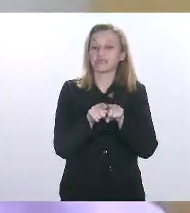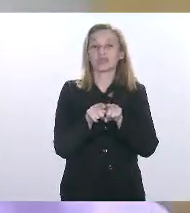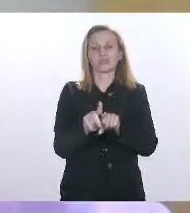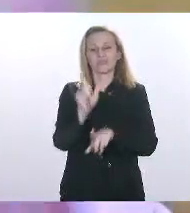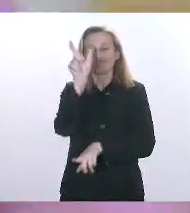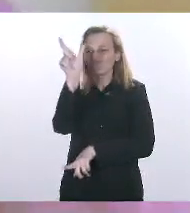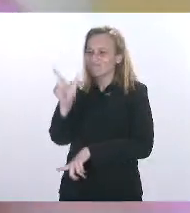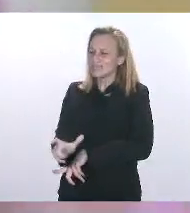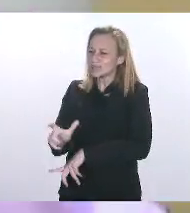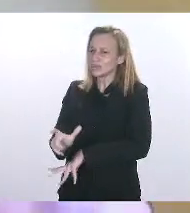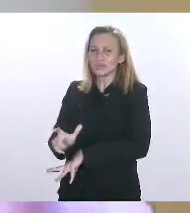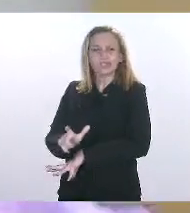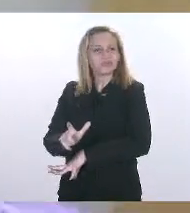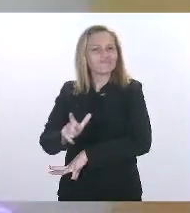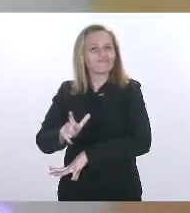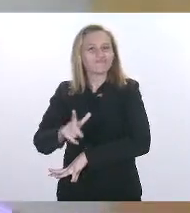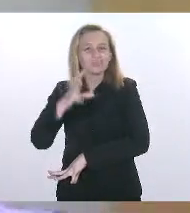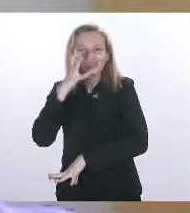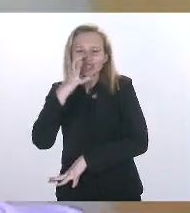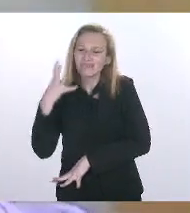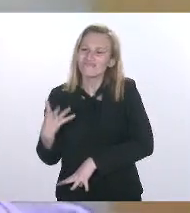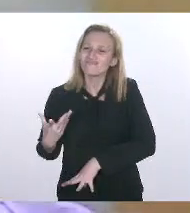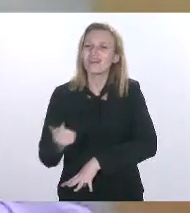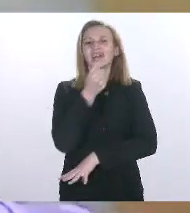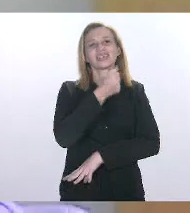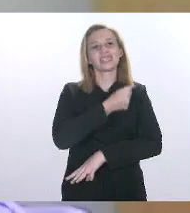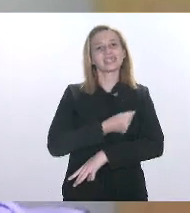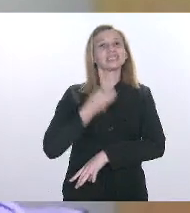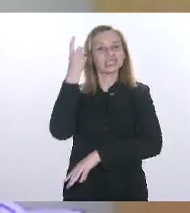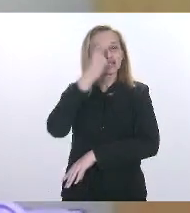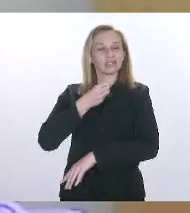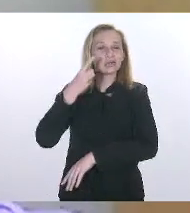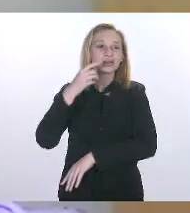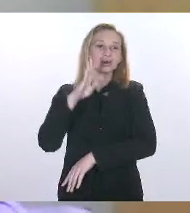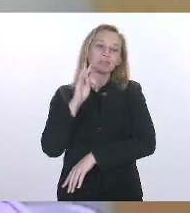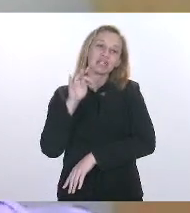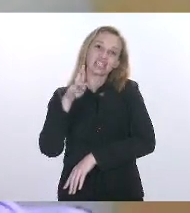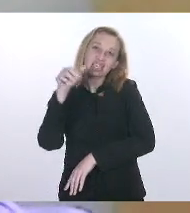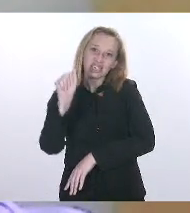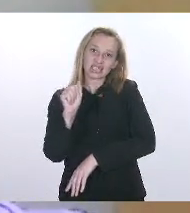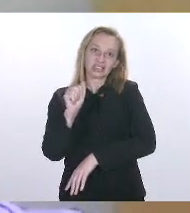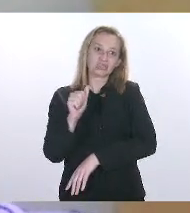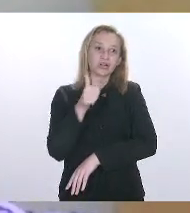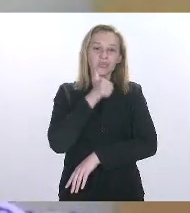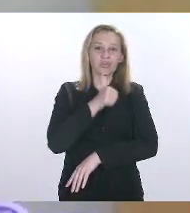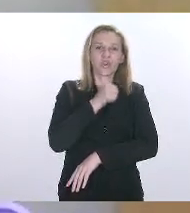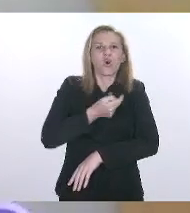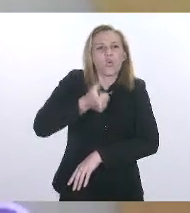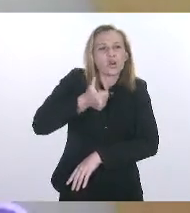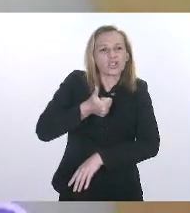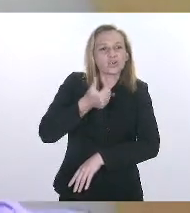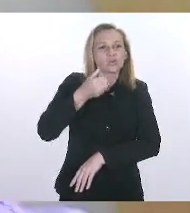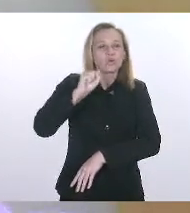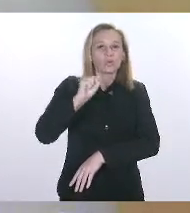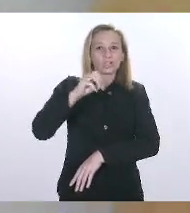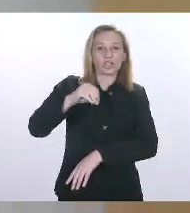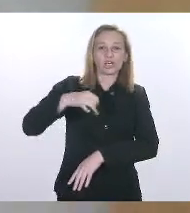figura tão impressionante, que é a figura da deputada Benedita da Silva, uma senhora de quase 80 anos de